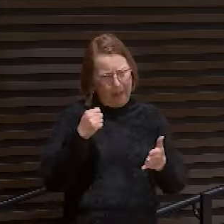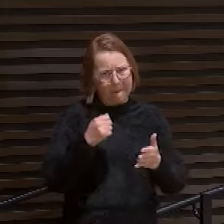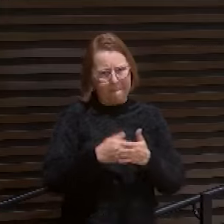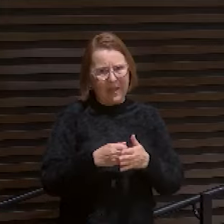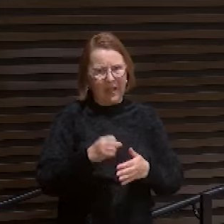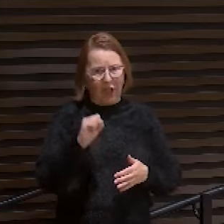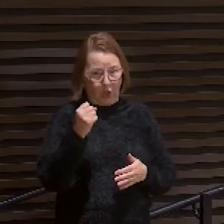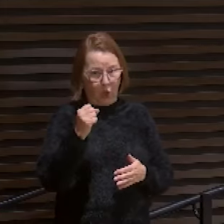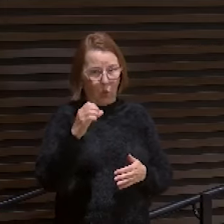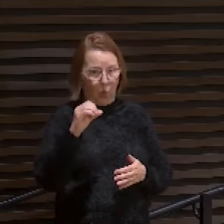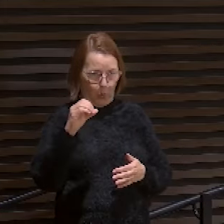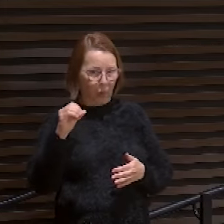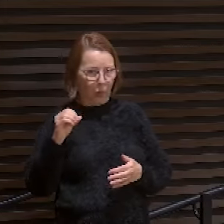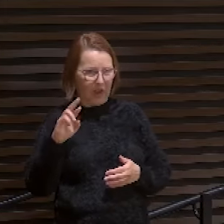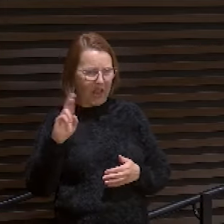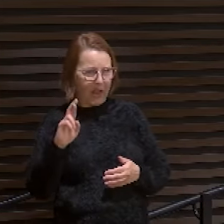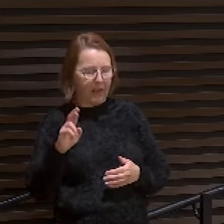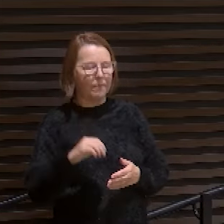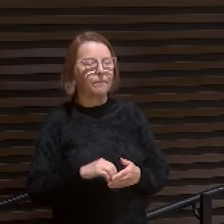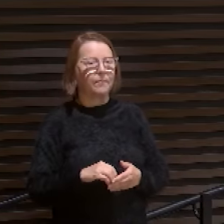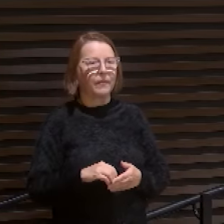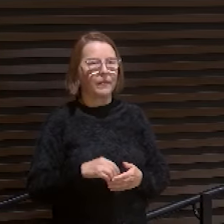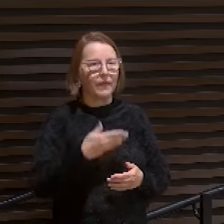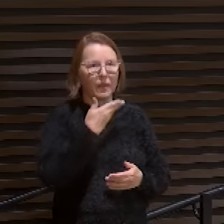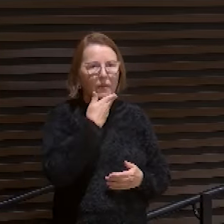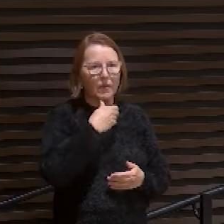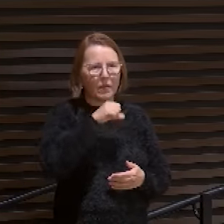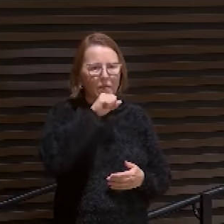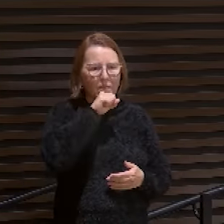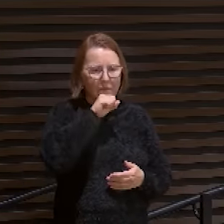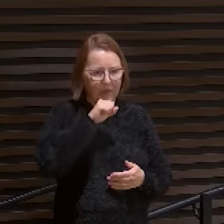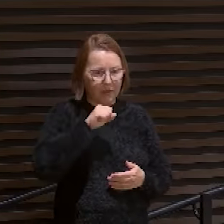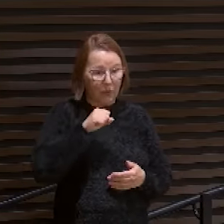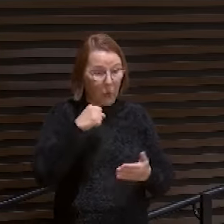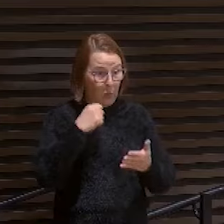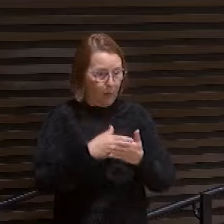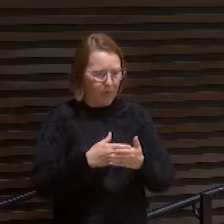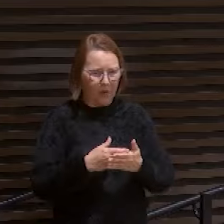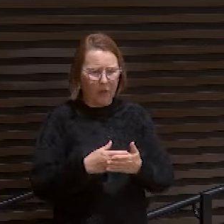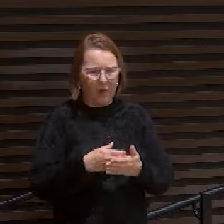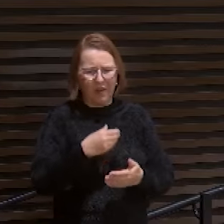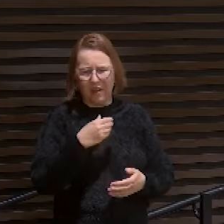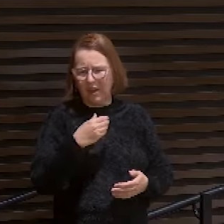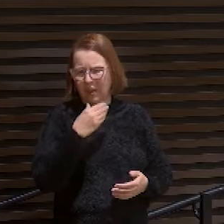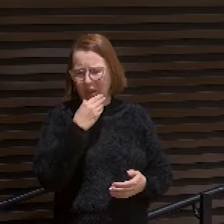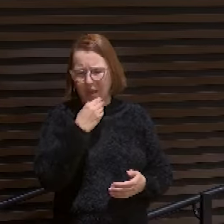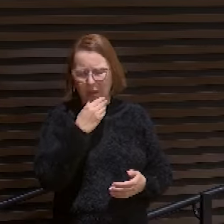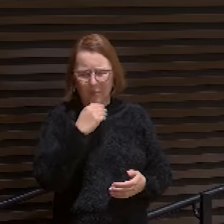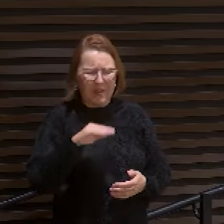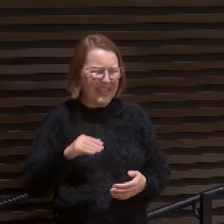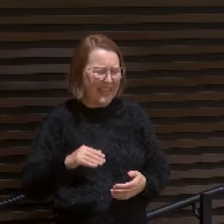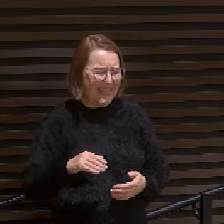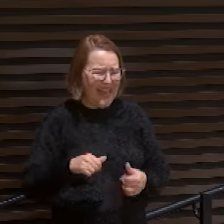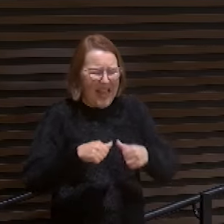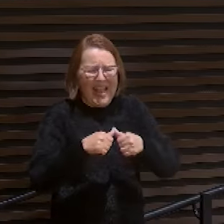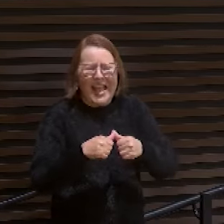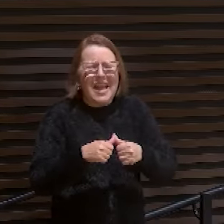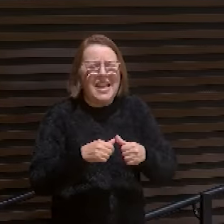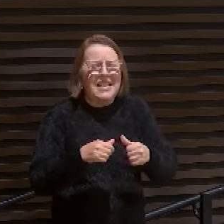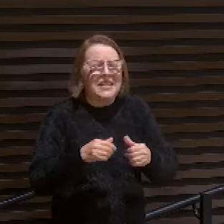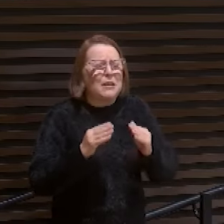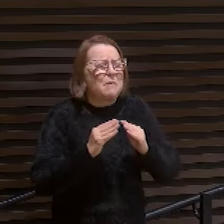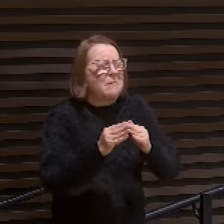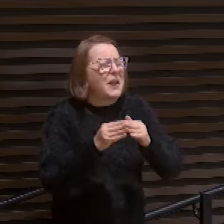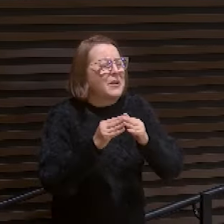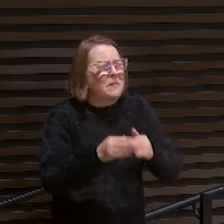Ele pegou o barco. Ele segurava aquele barco. E ele dizia assim: esse barco é